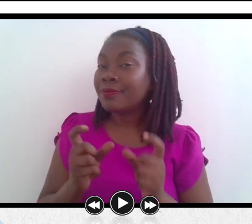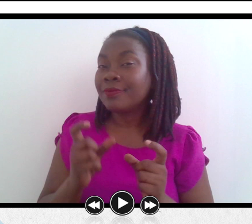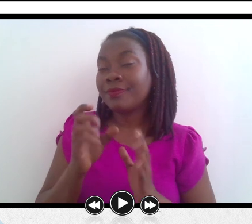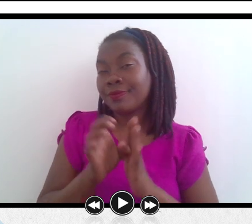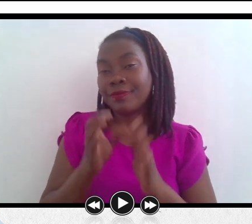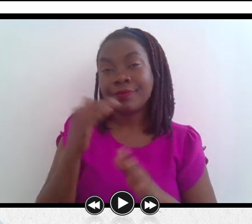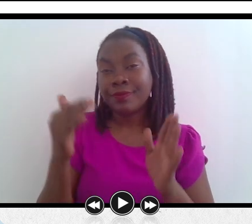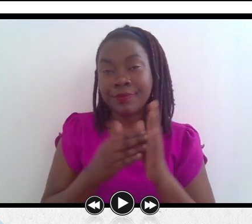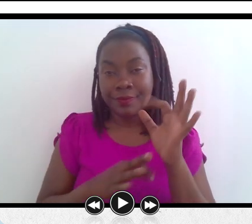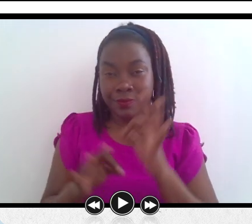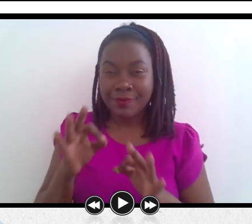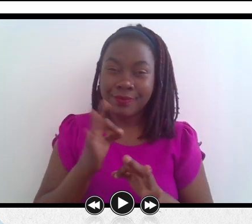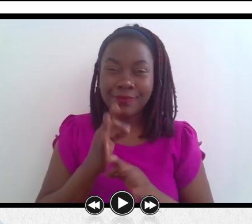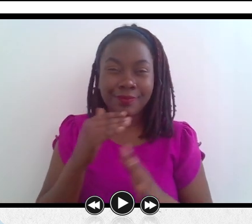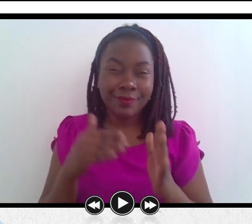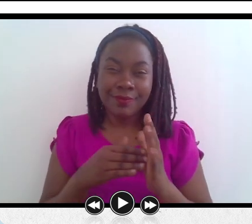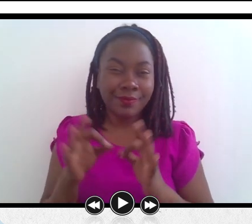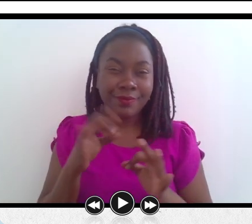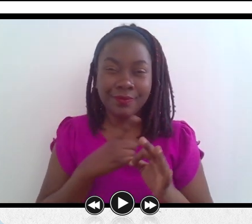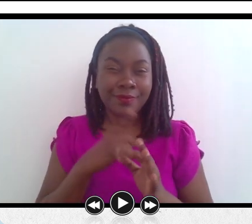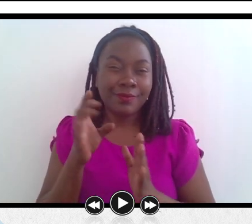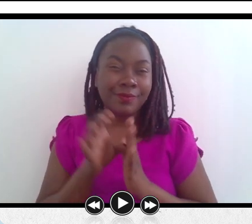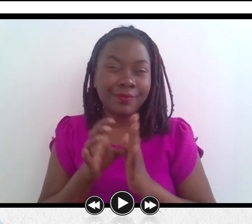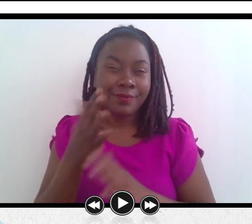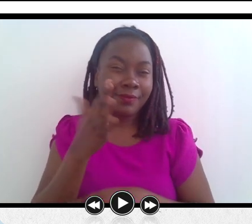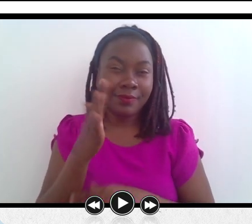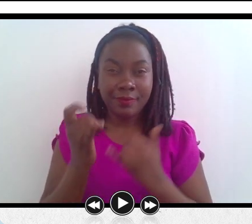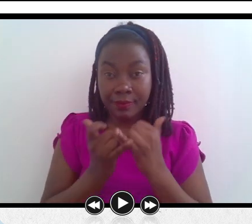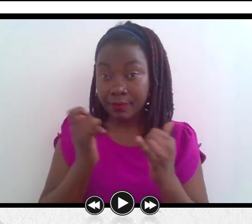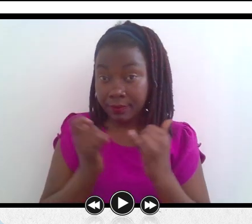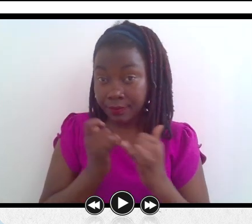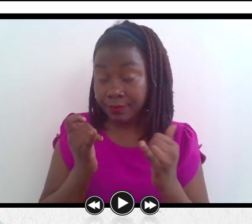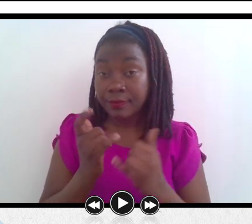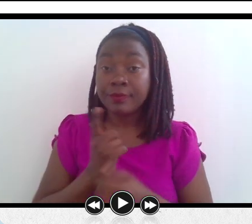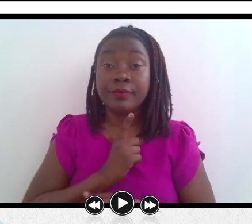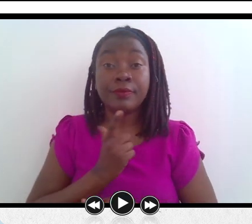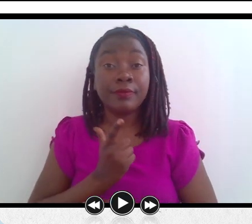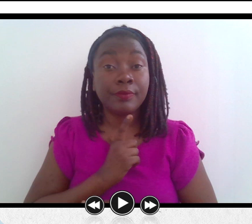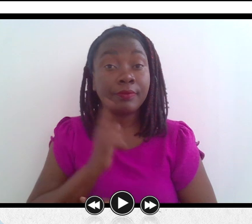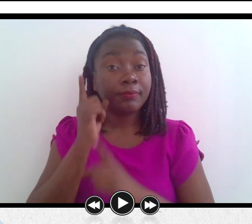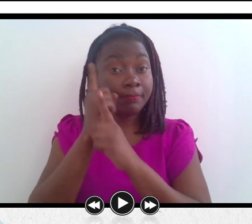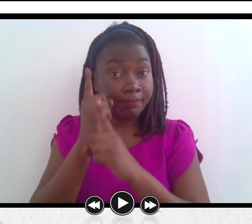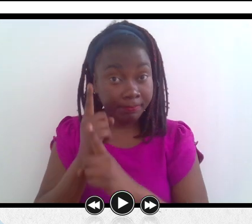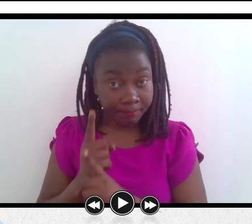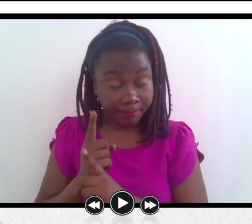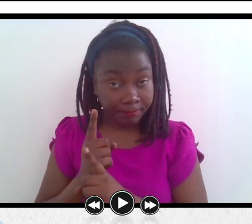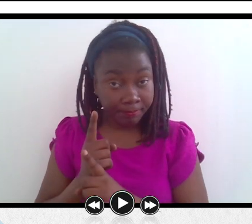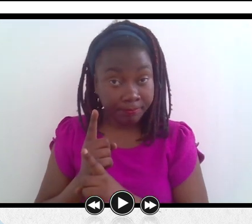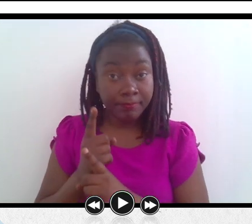como todo plano tem uma constituição mais ou menos similar. Ele tem o diagnóstico,